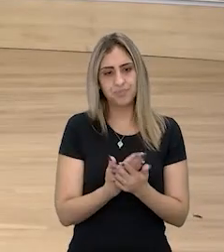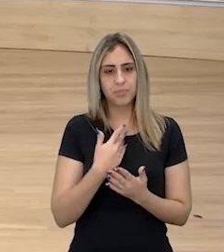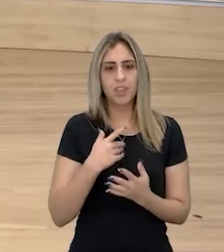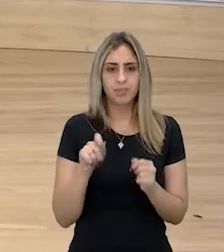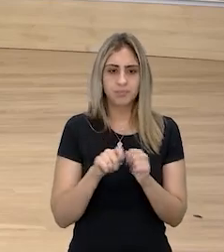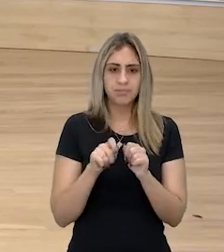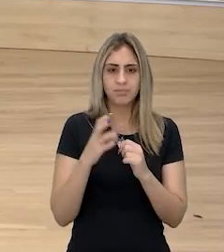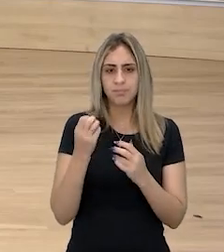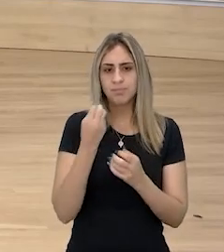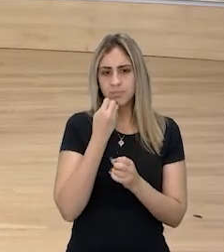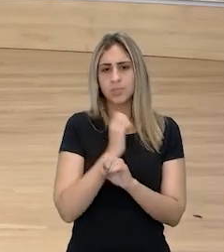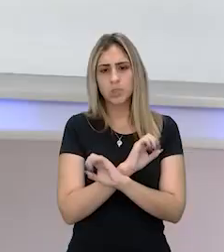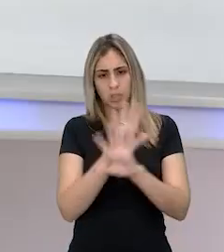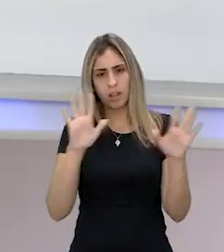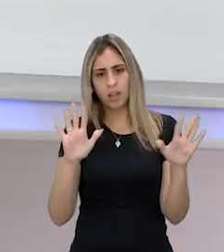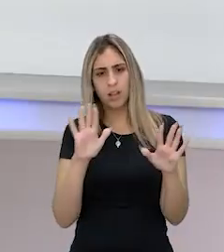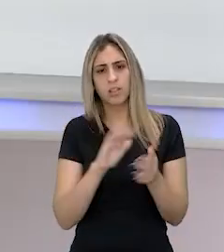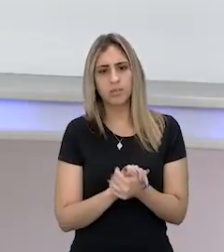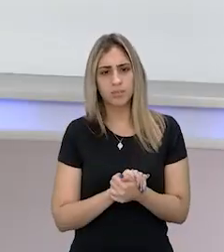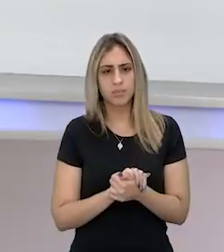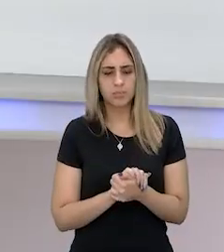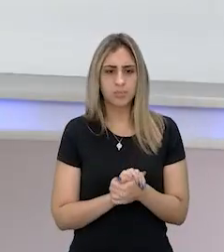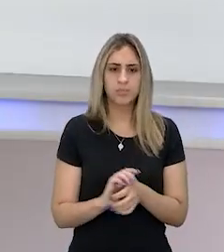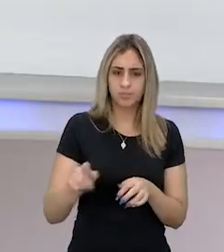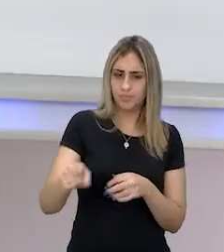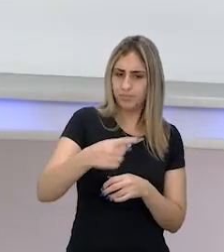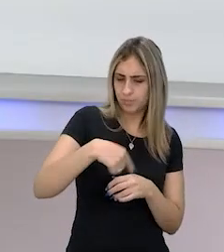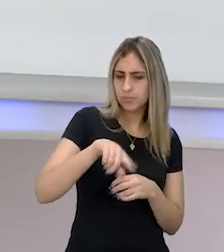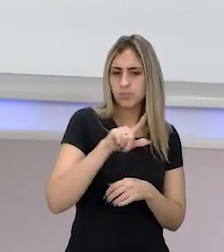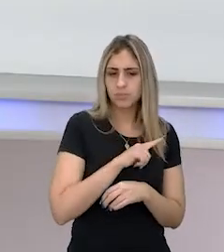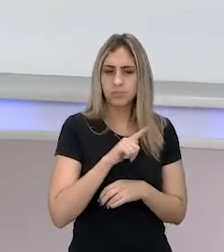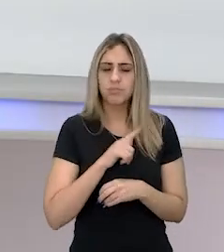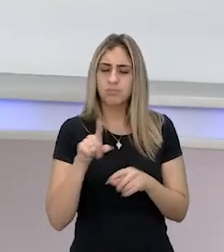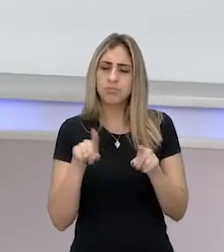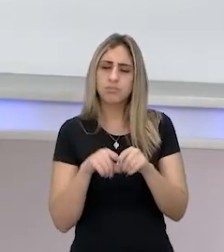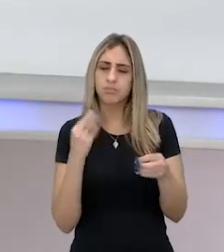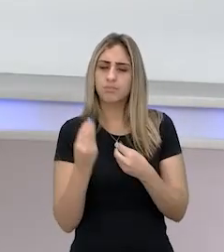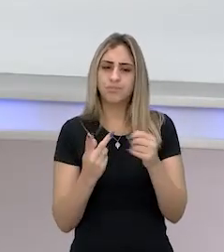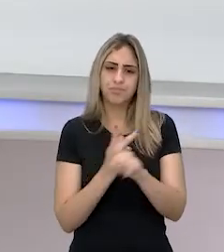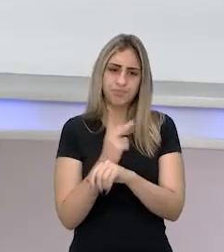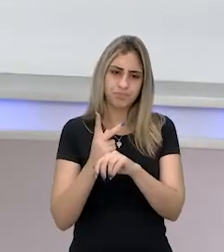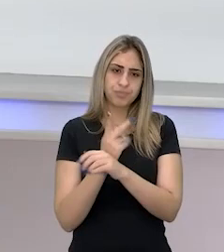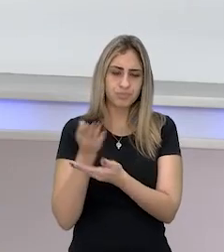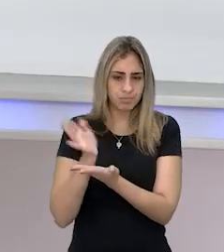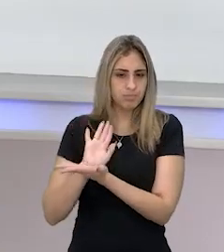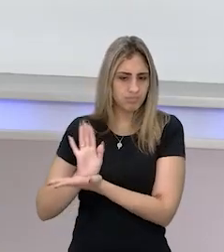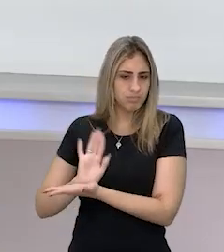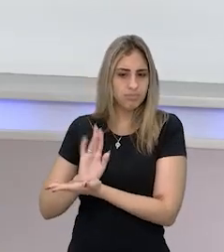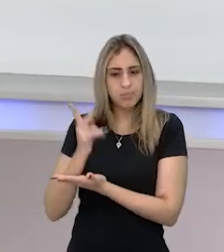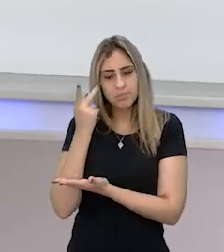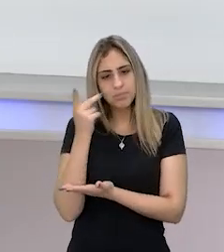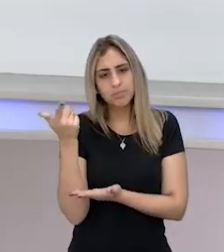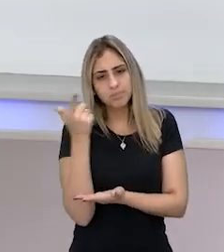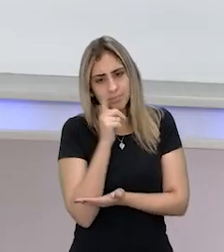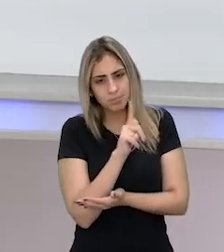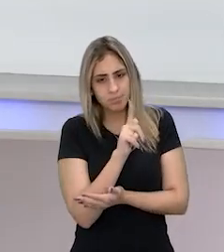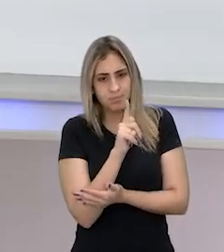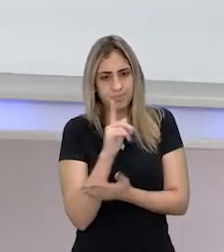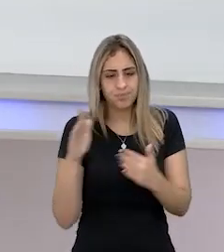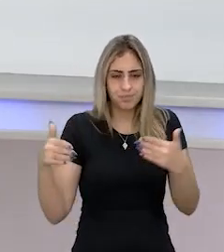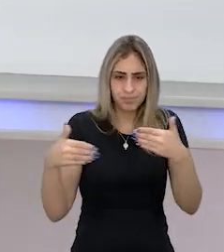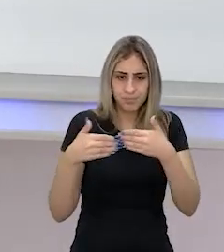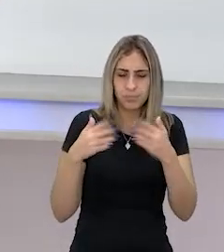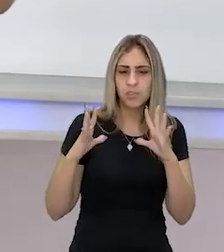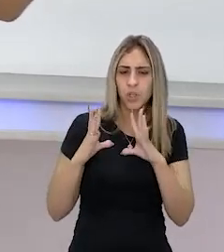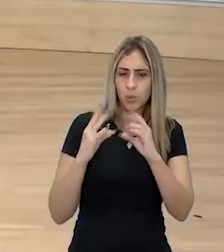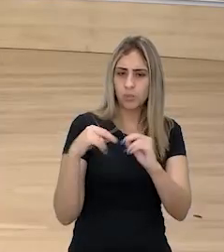ficado muito claro. É, e eles têm aí a chance de procurar esses filmes para conseguir ligar tudo